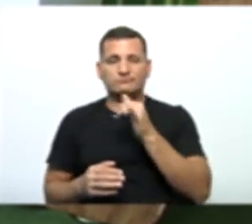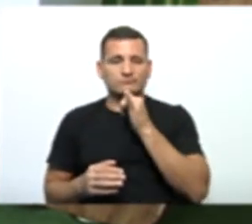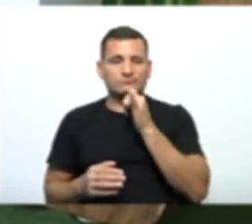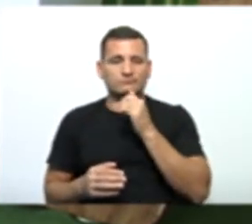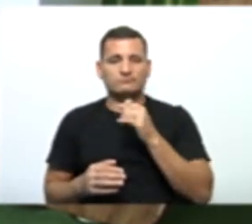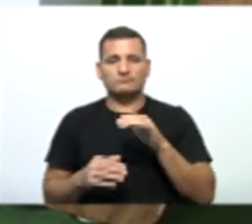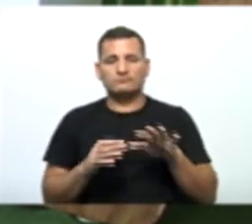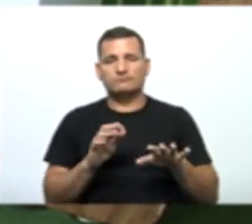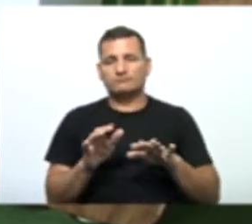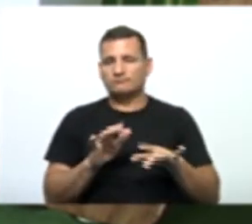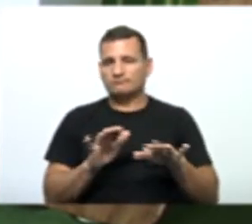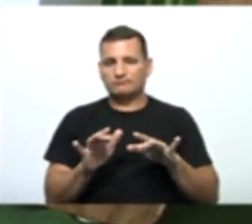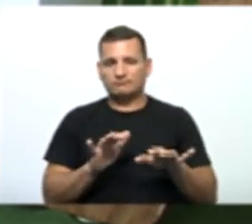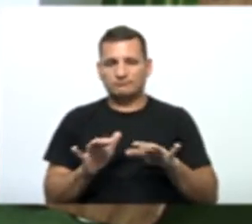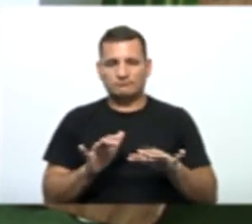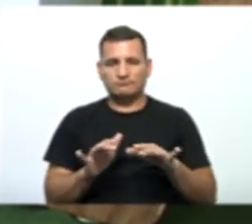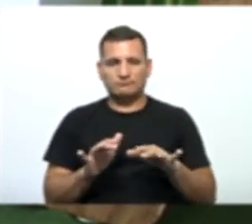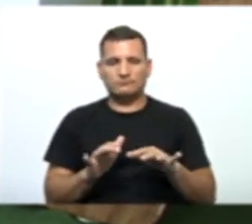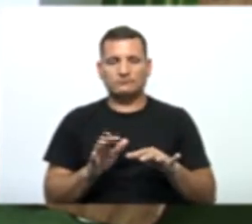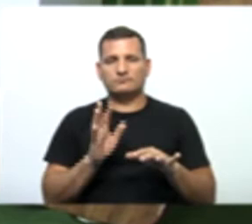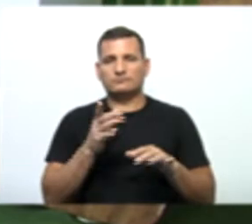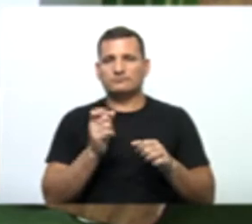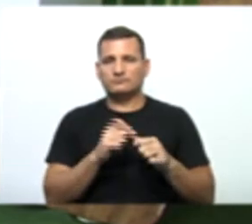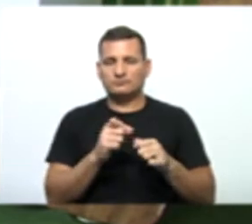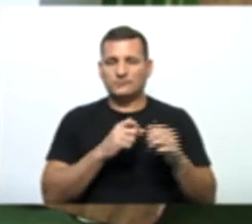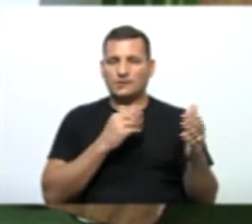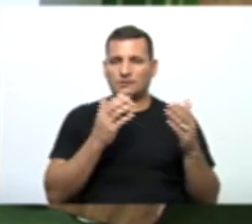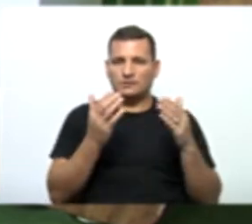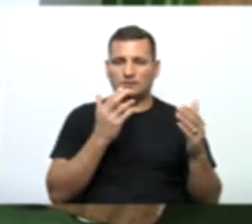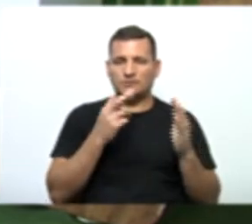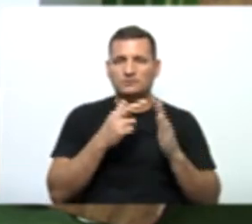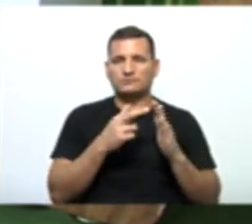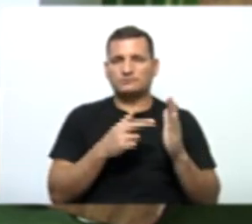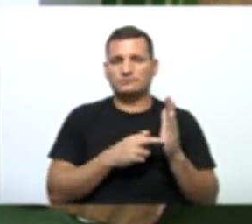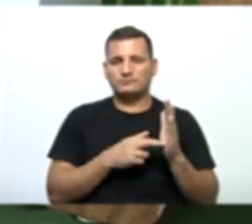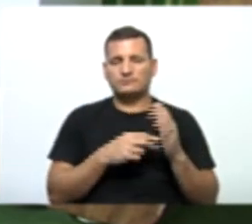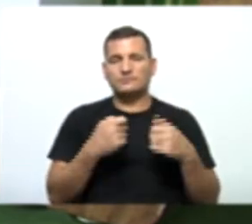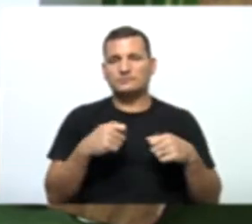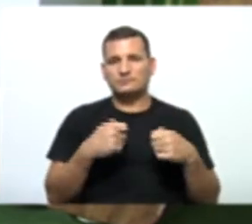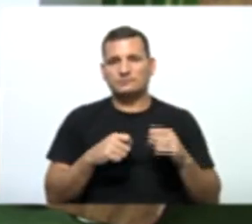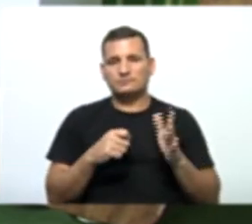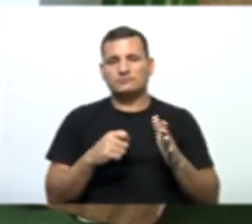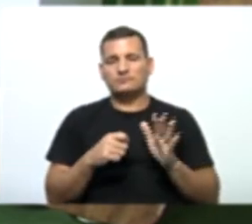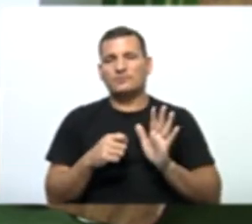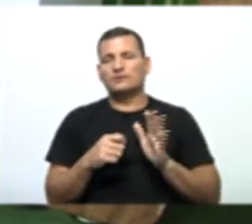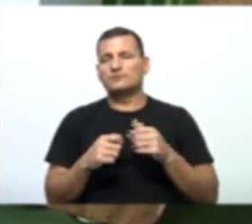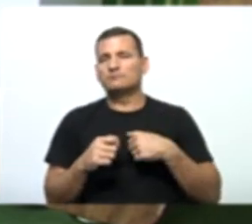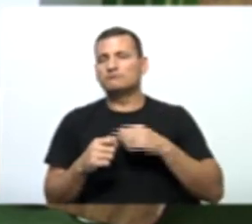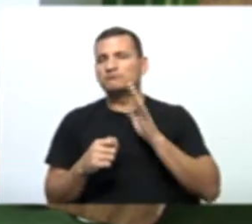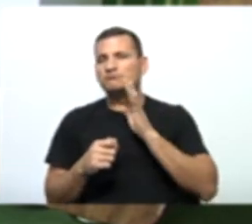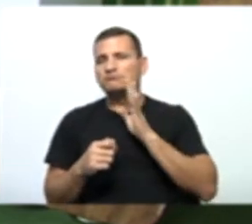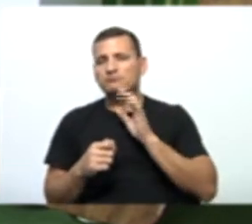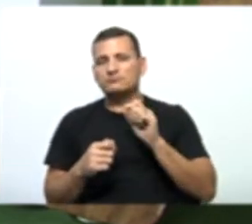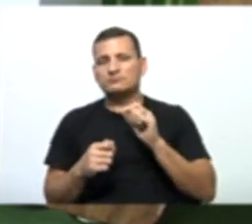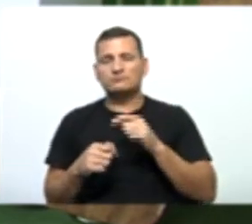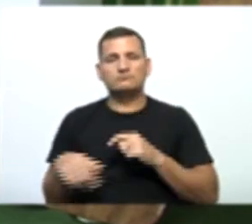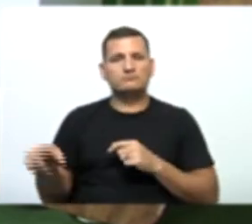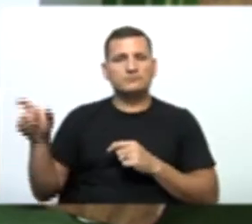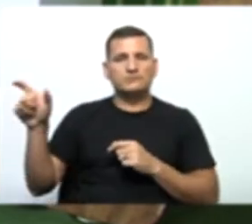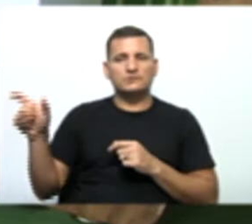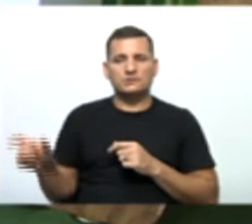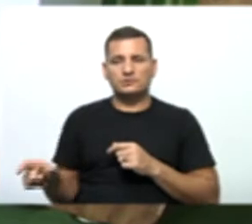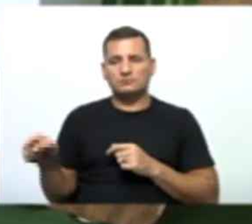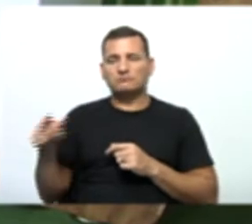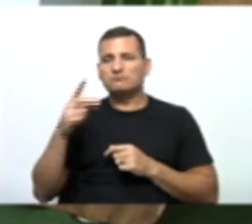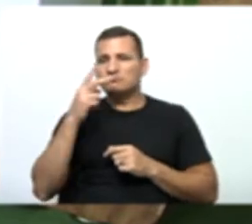desenvolvendo. Chegou a fazer análise de requisito. Mas eu achei algo tão bacana, falar assim, poxa, o meu cliente está